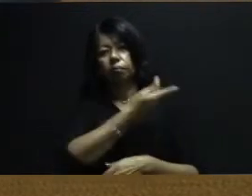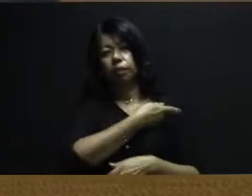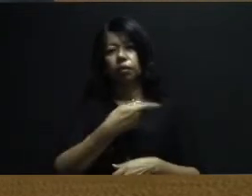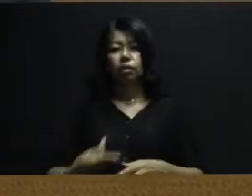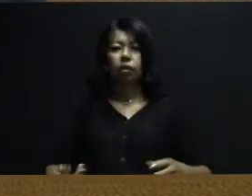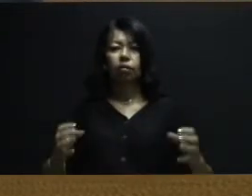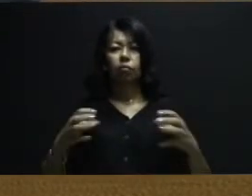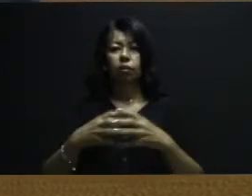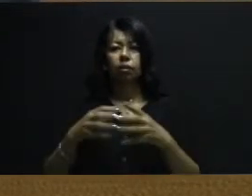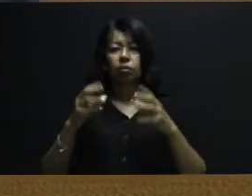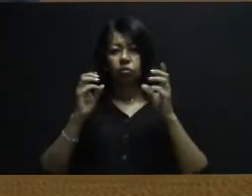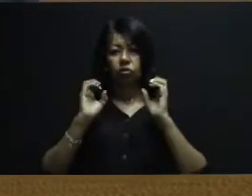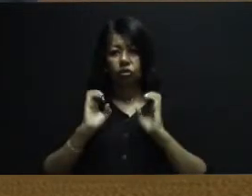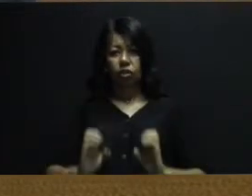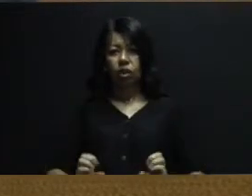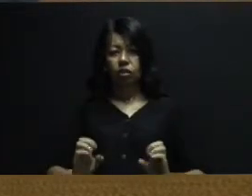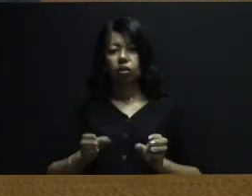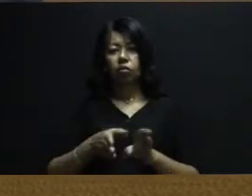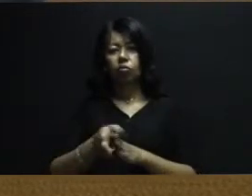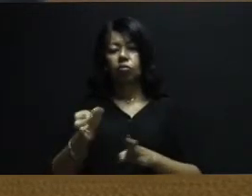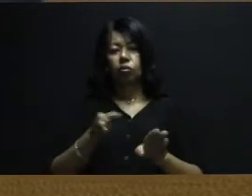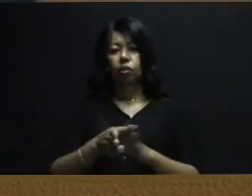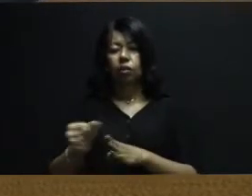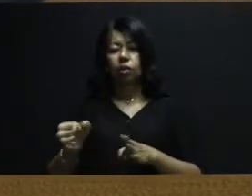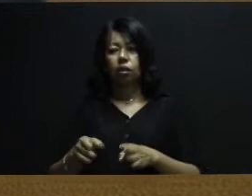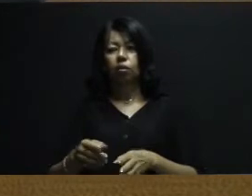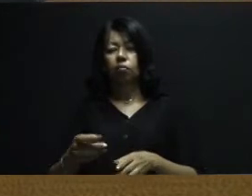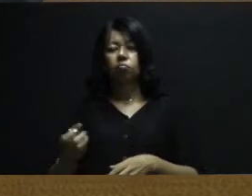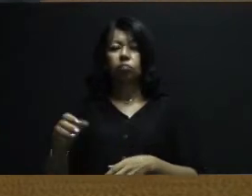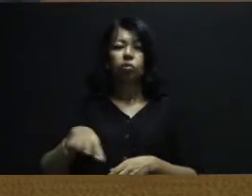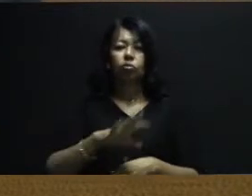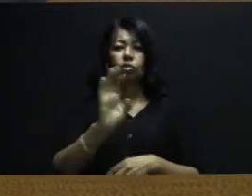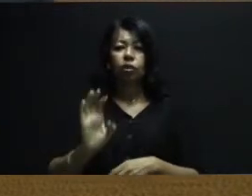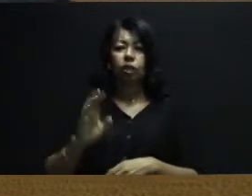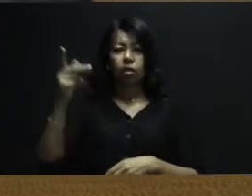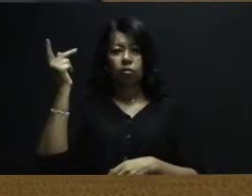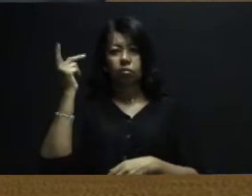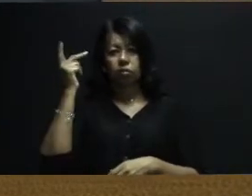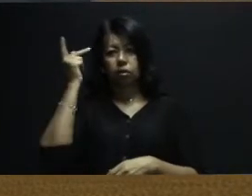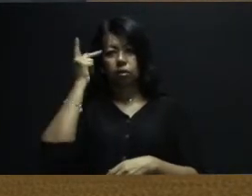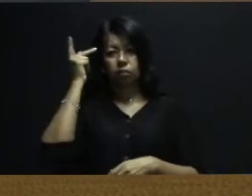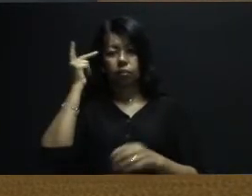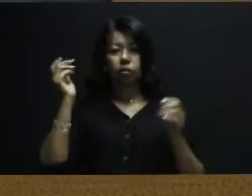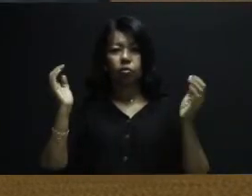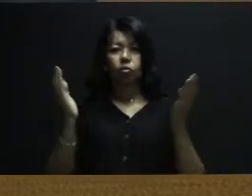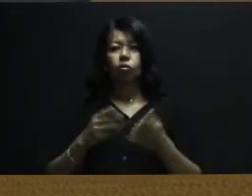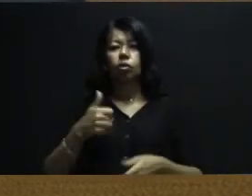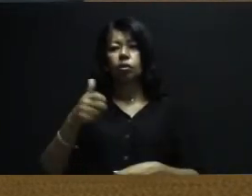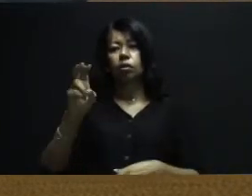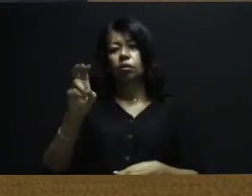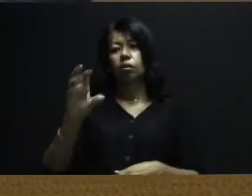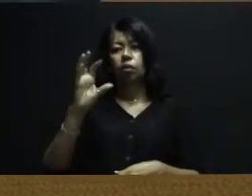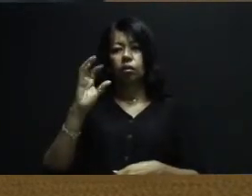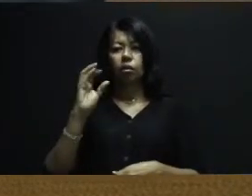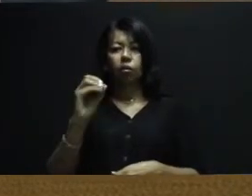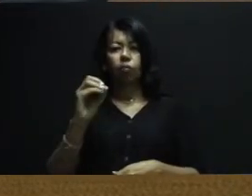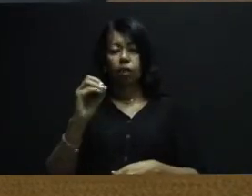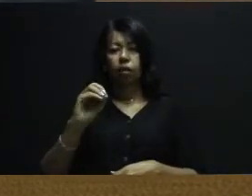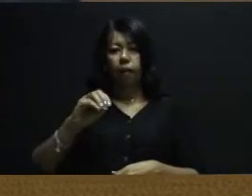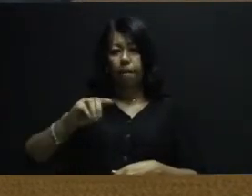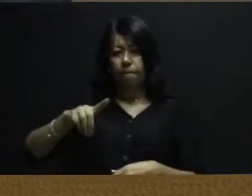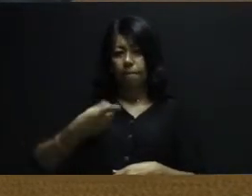Comissão de Ética do Conselho Regional de Educação Física do Estado de São Paulo. Hoje nós somos em 150